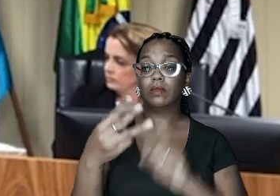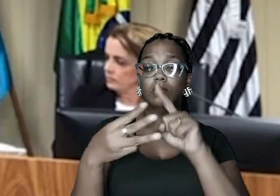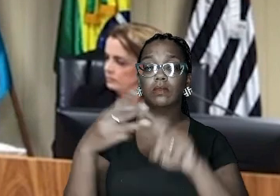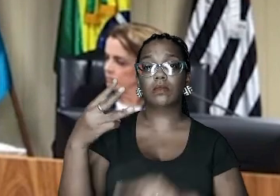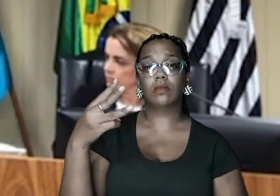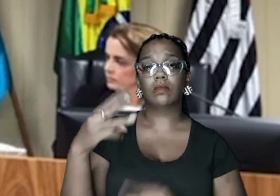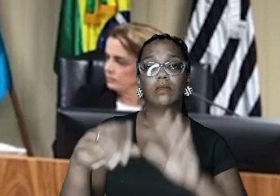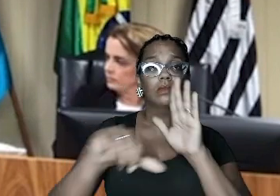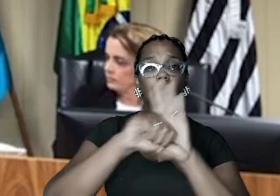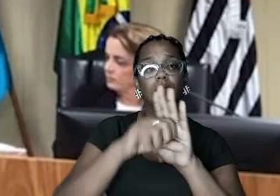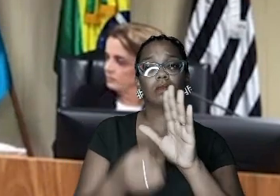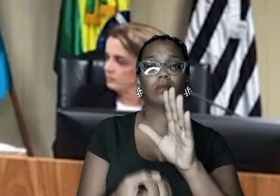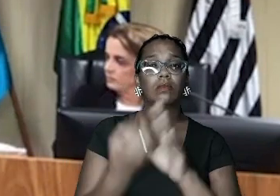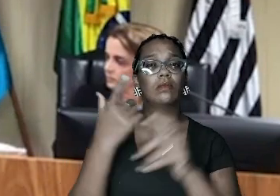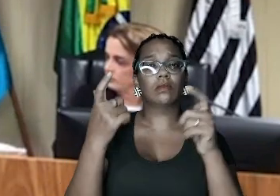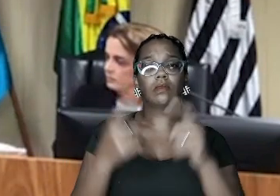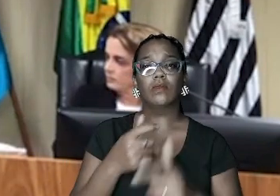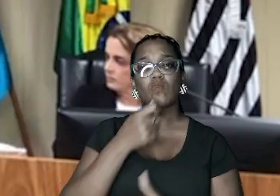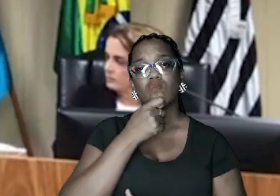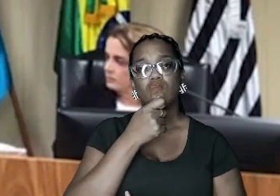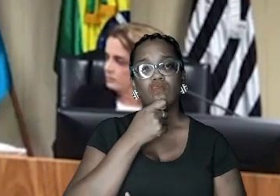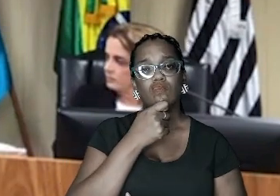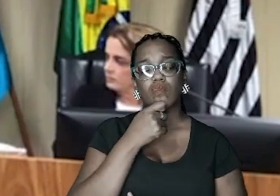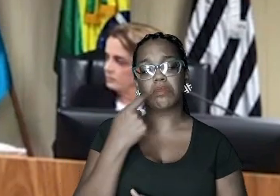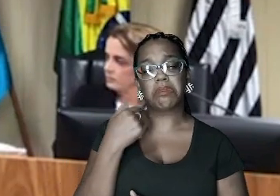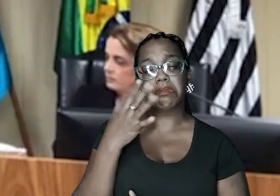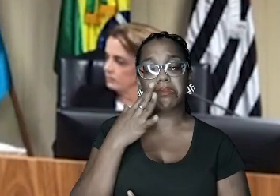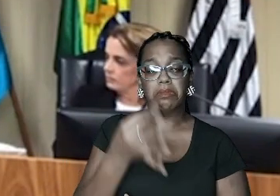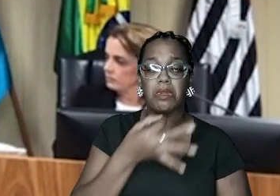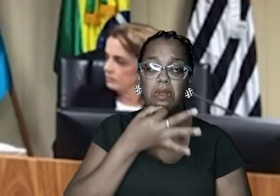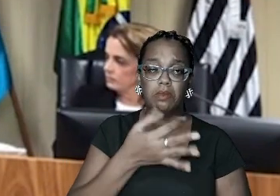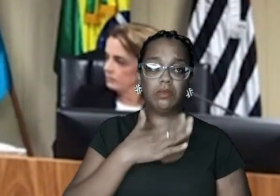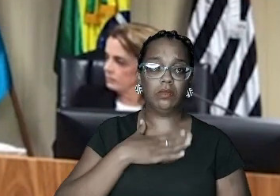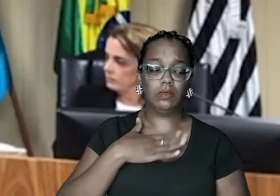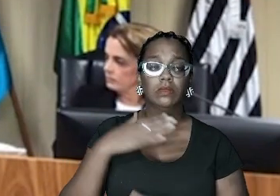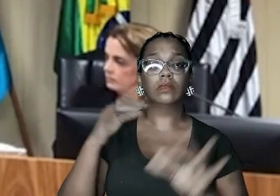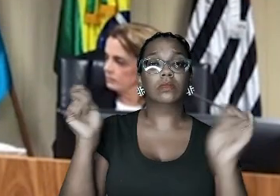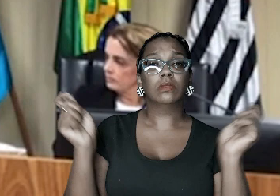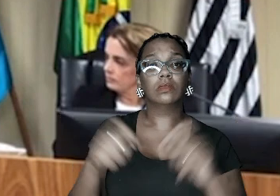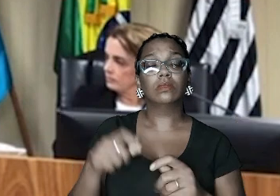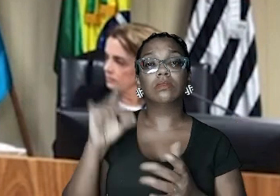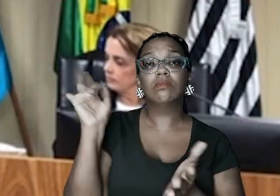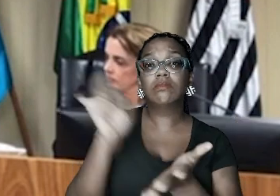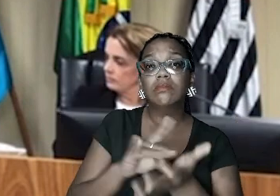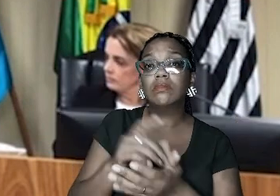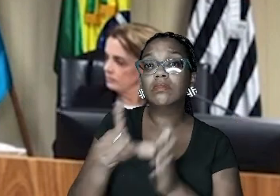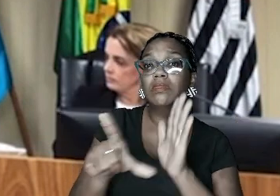onde deviam a meu ver eles deveriam ser estabelecidos na lei 7492/86